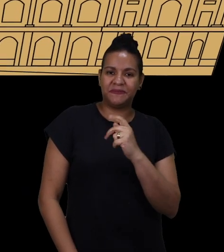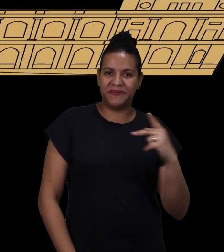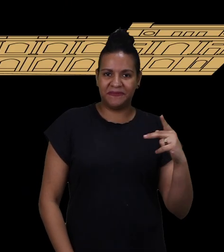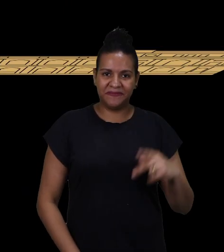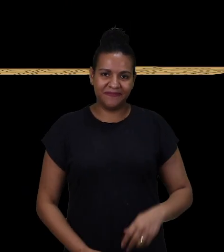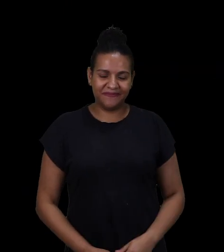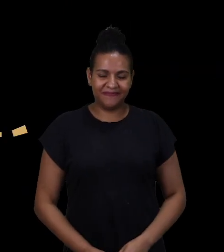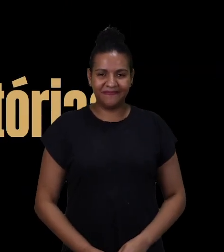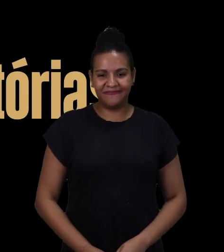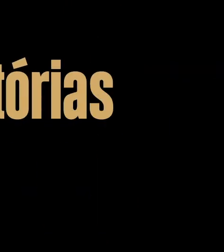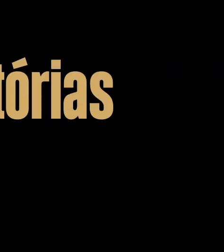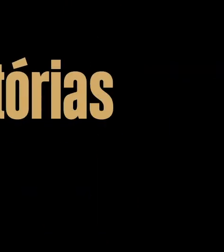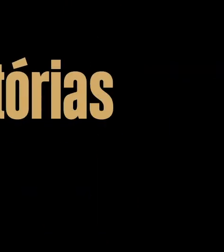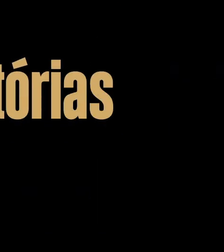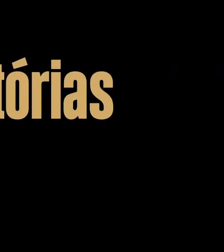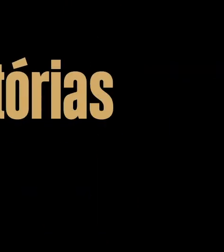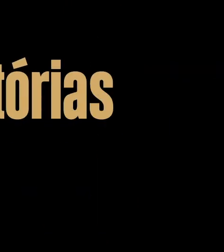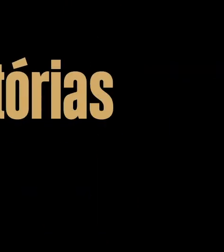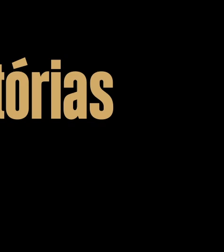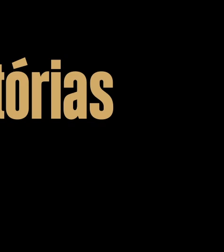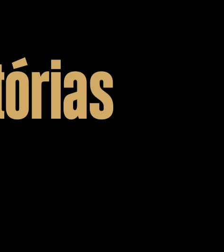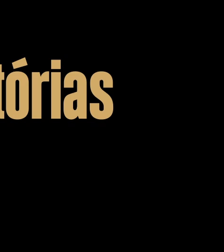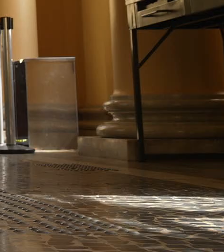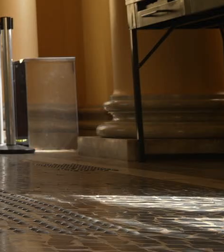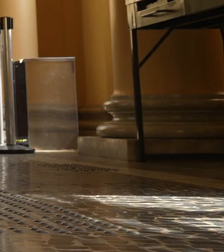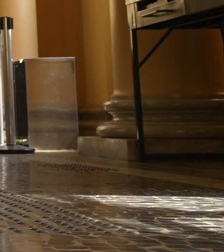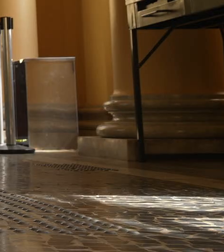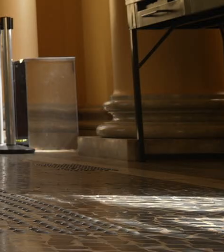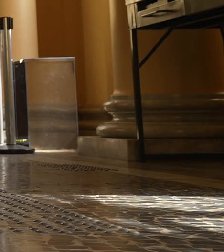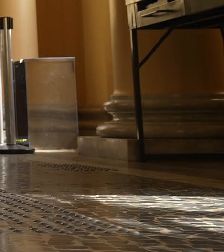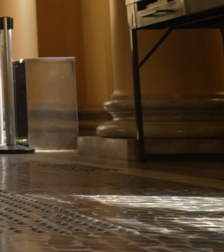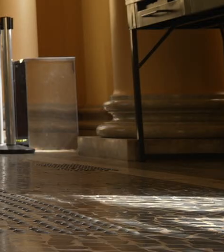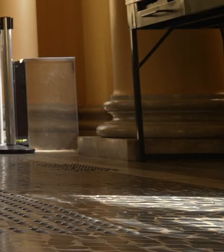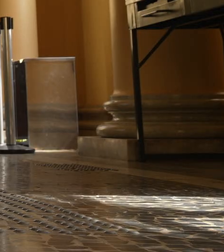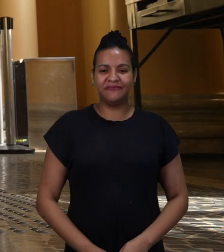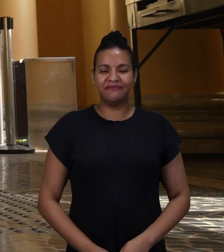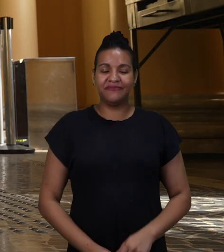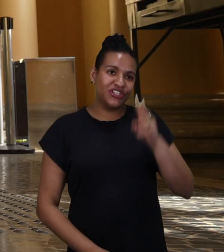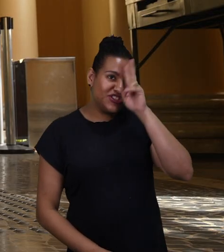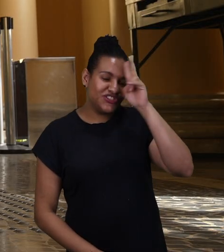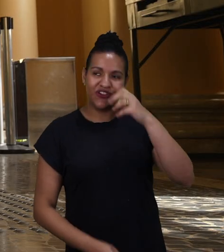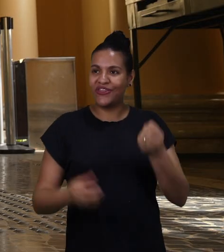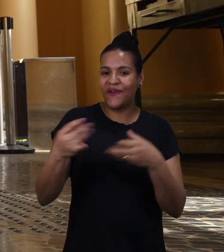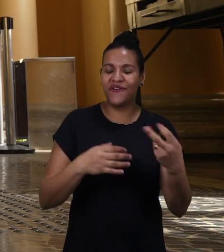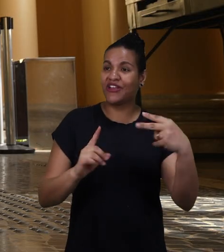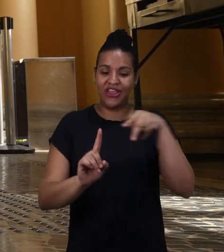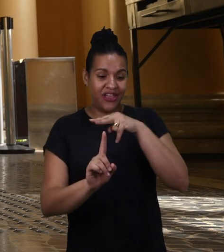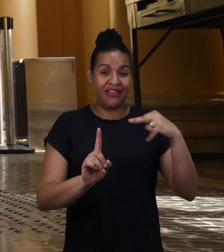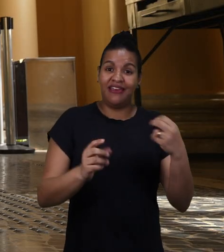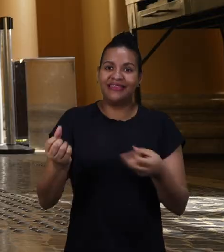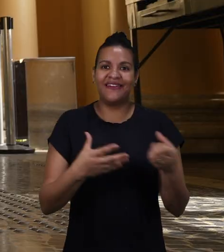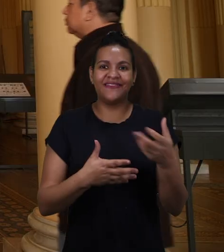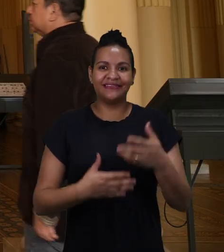forma a fachada do museu que tomba revelando a silhueta de uma jarra de abacaxi. Abaixo lê-se Novos olhares, outras histórias. Tinha medo